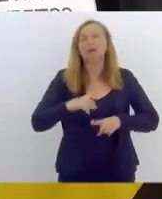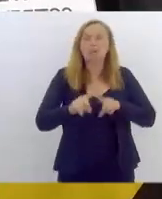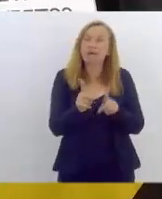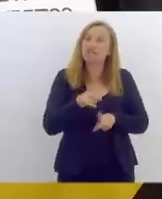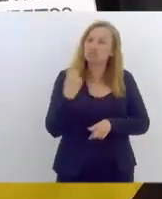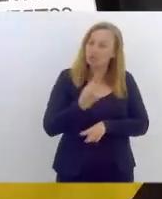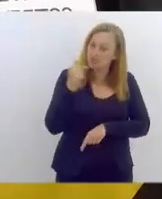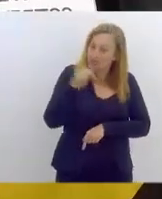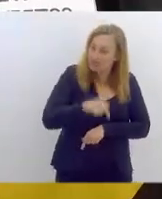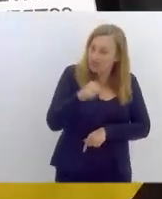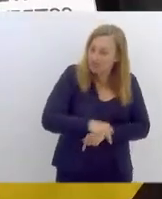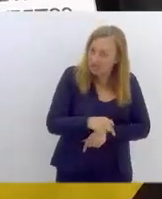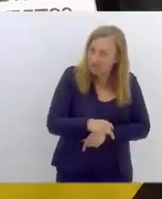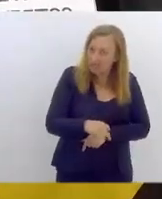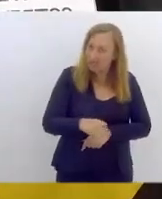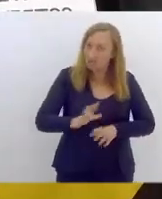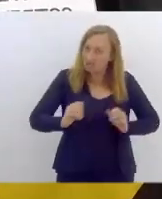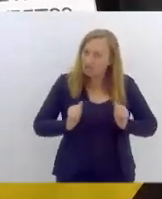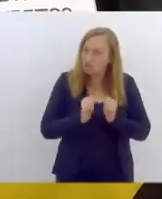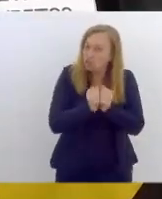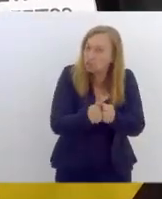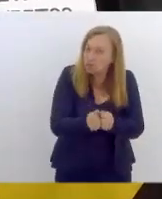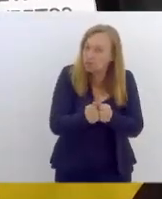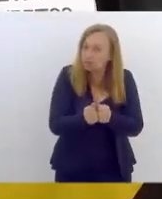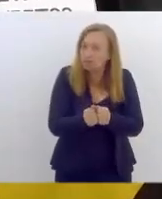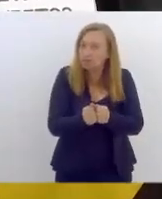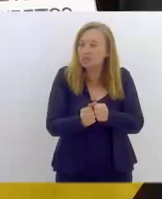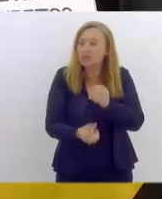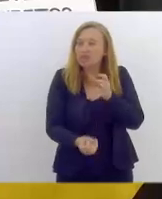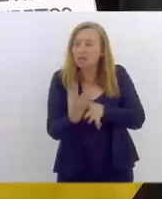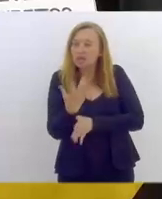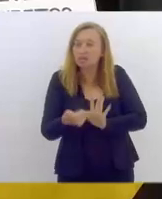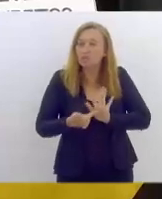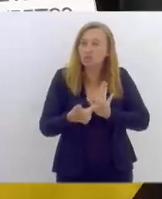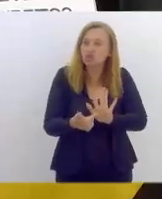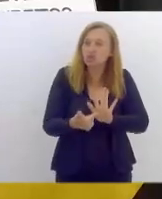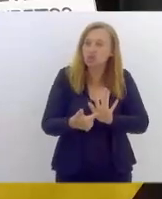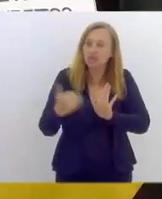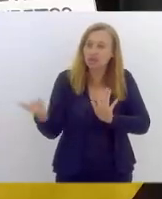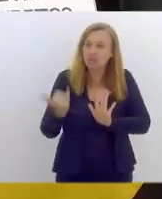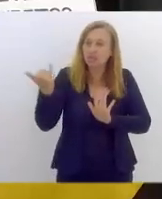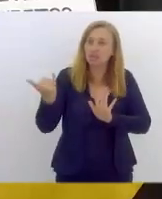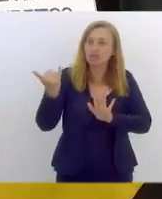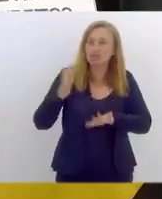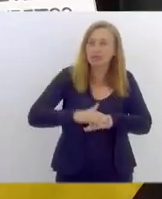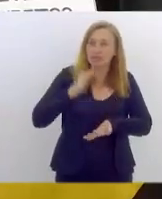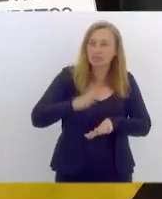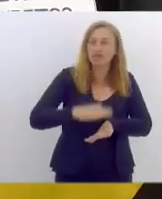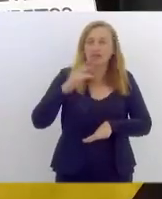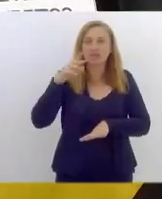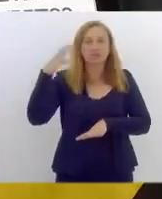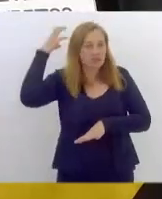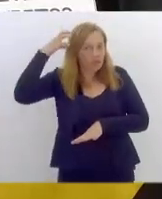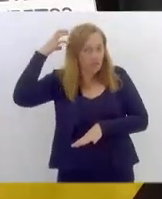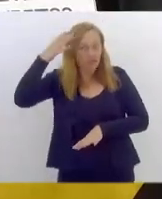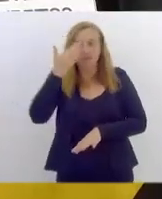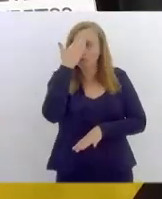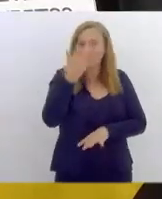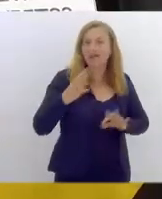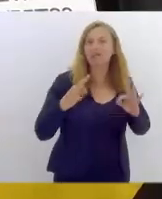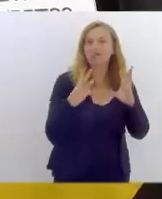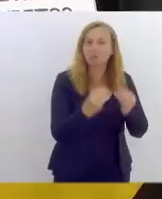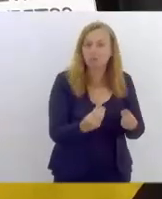se aquilombando, se agregando, construindo pontes para que Marielle seja, vá mais longe cada vez mais, Renata. Obrigada por